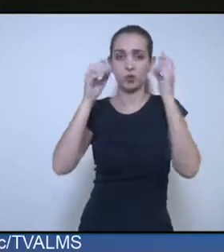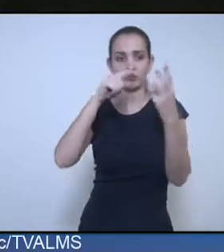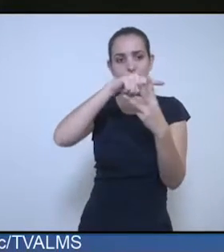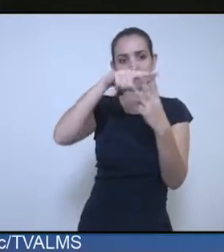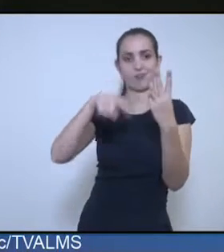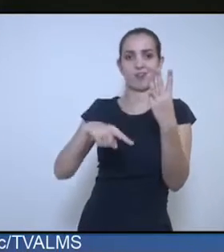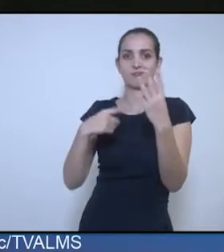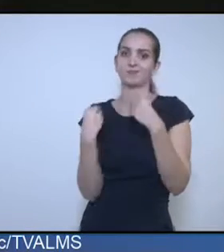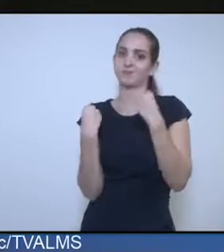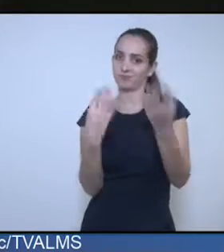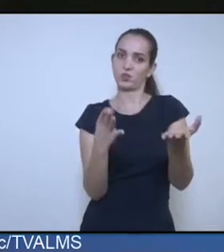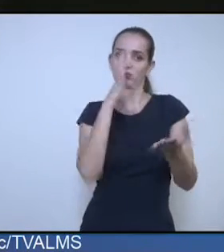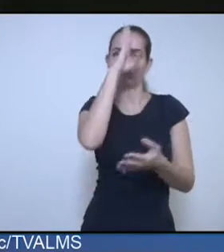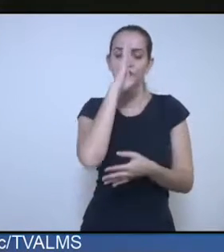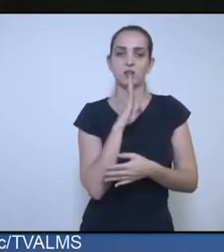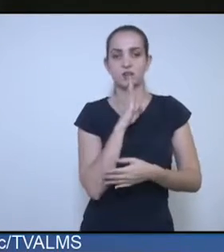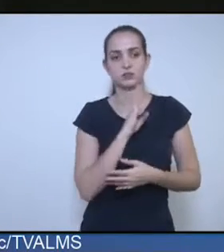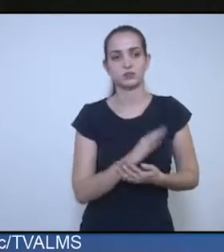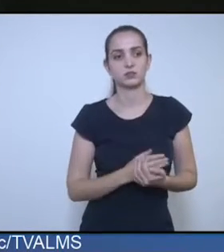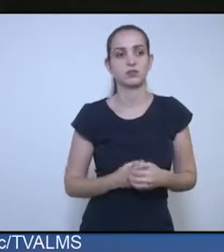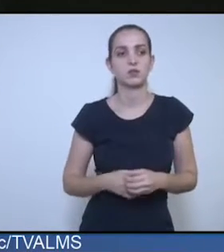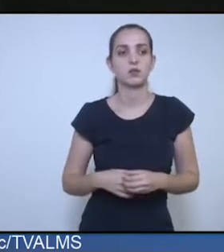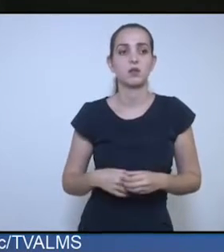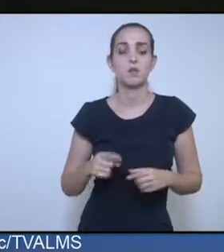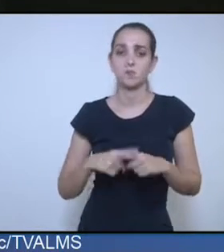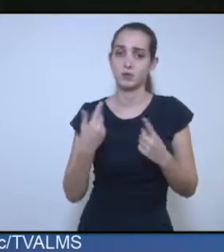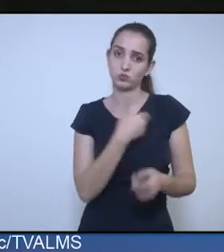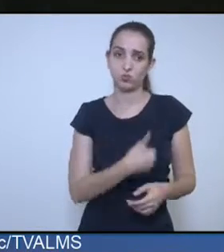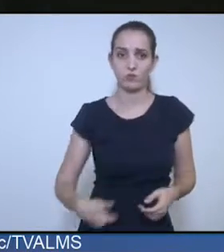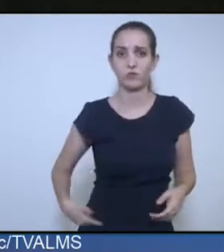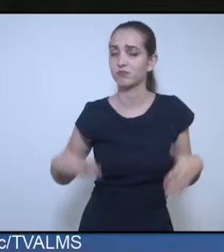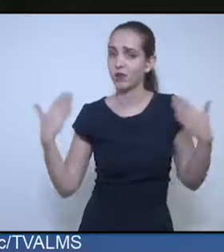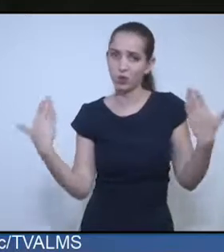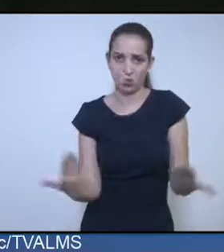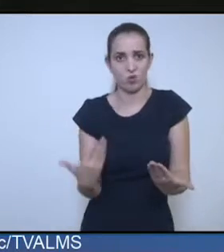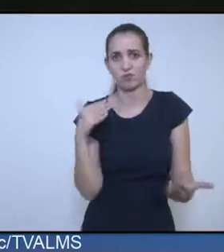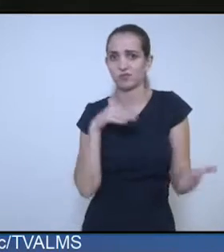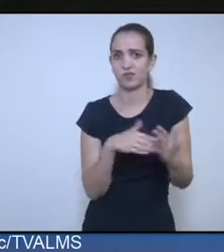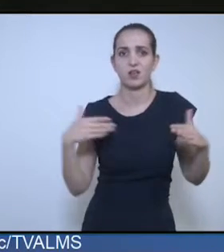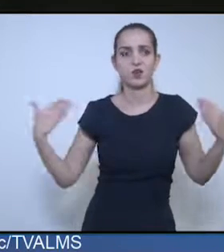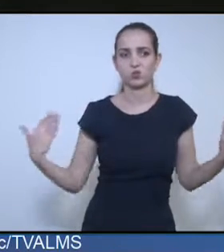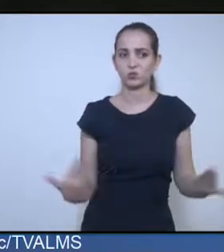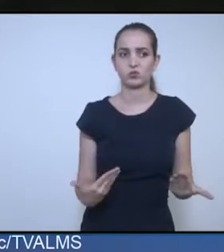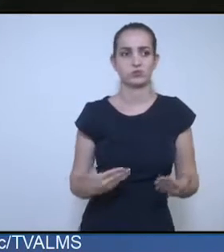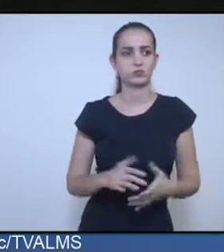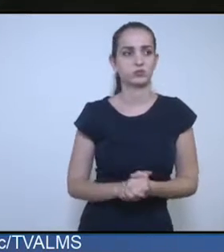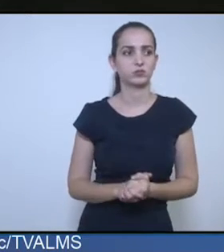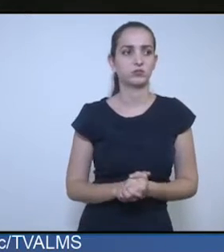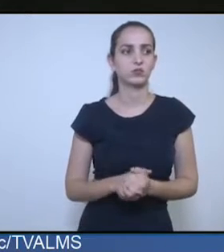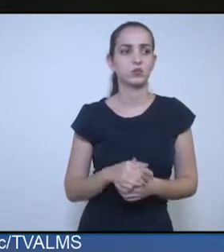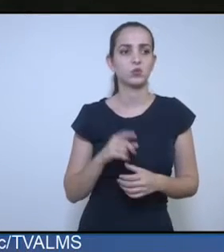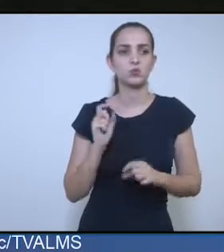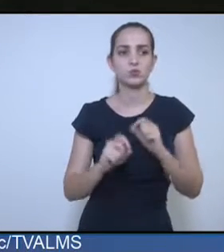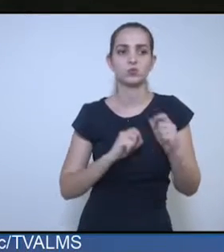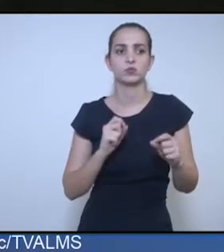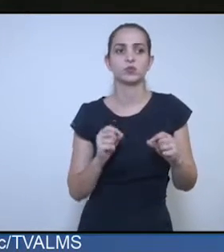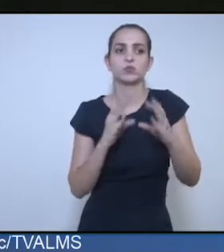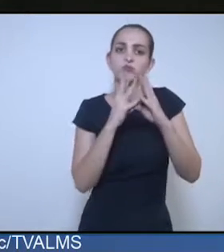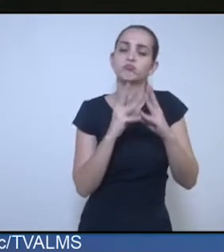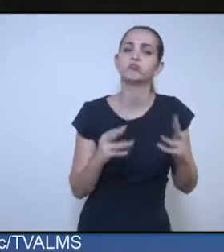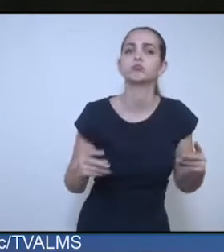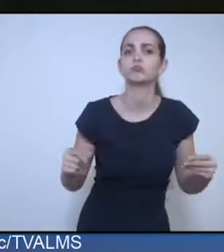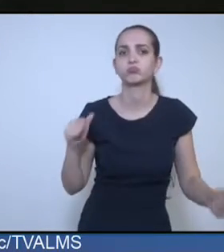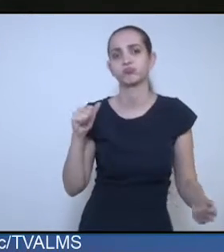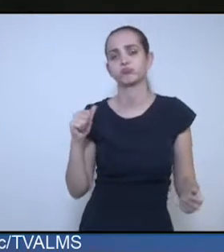agricultura familiar. E a ação, infelizmente, desse governo que está aí, primeiro ato, praticamente o primeiro ato, foi extinguir o